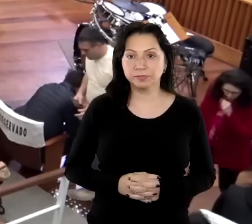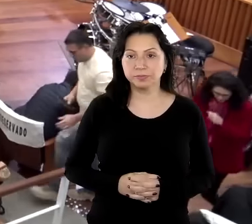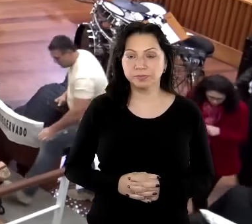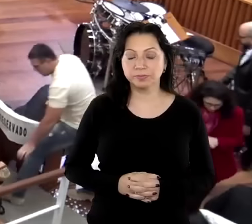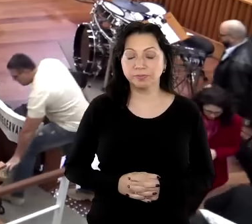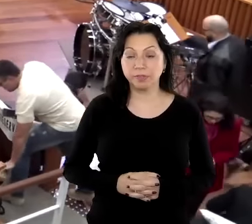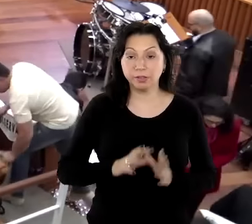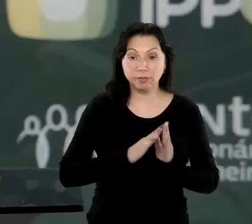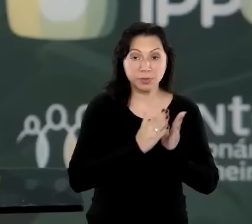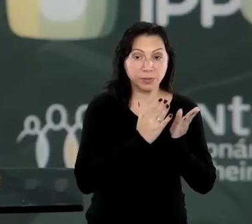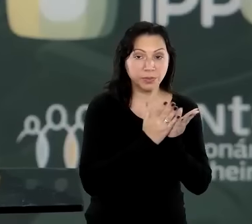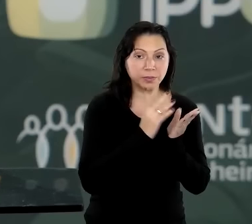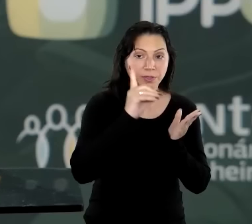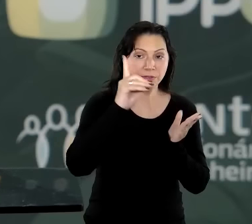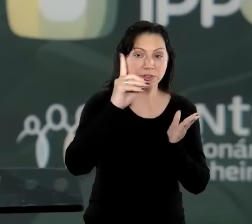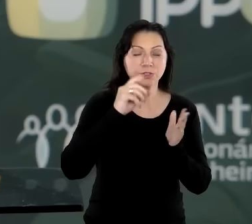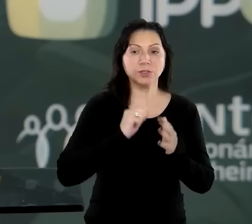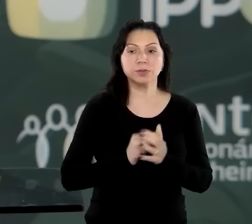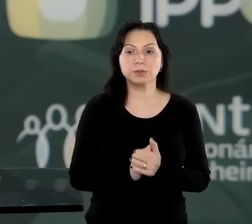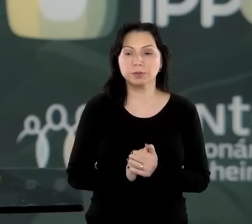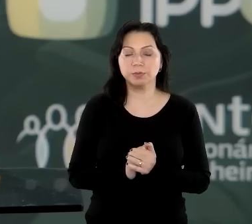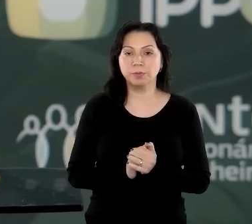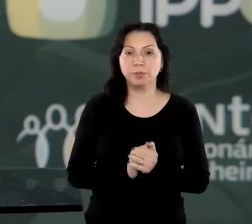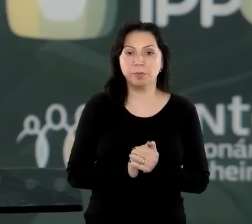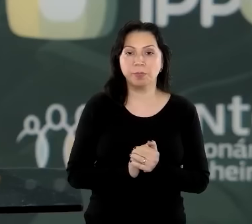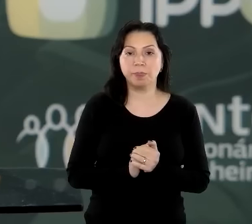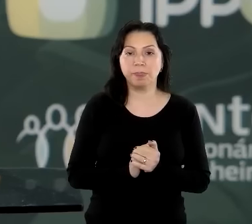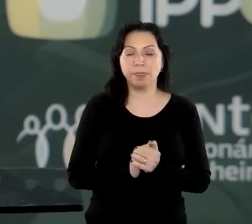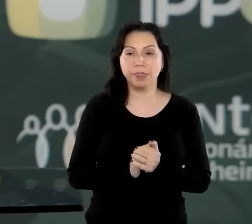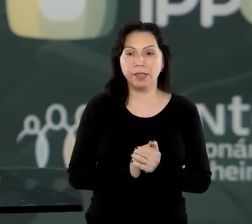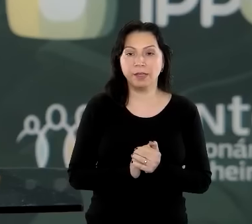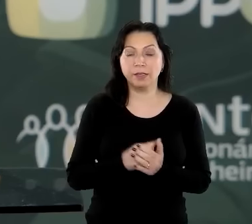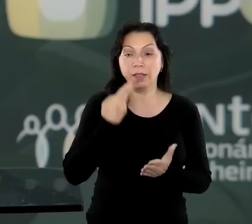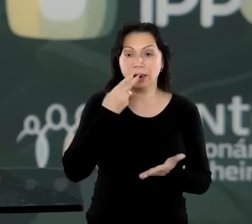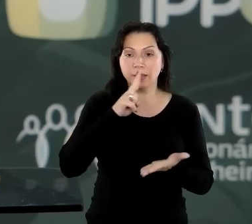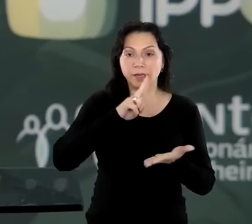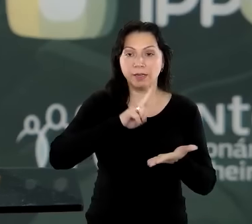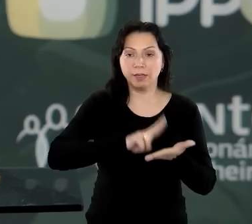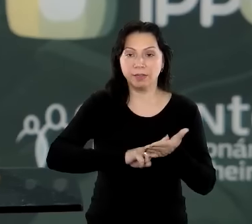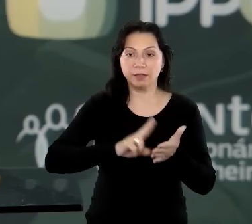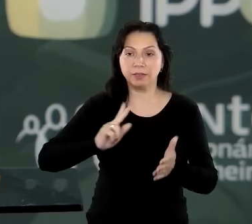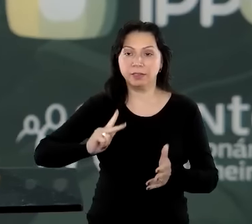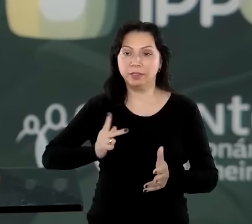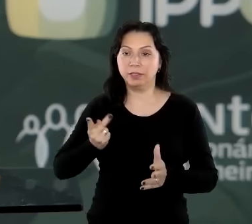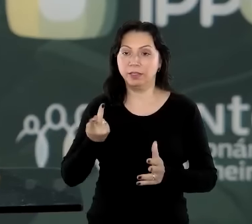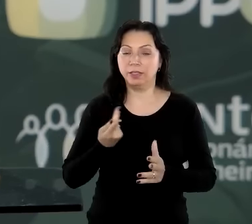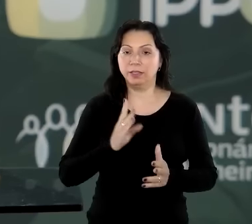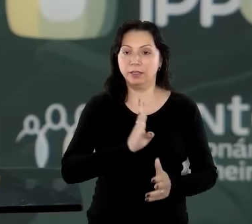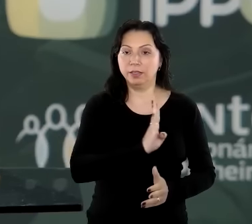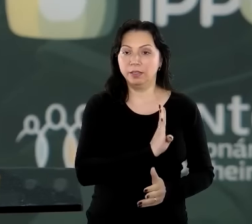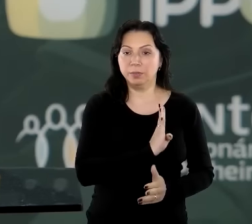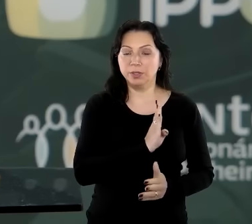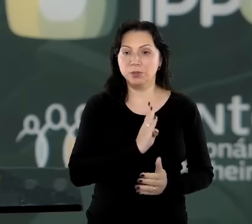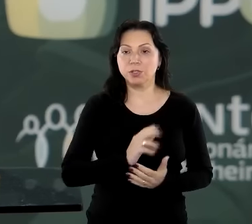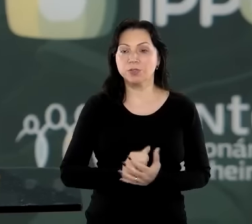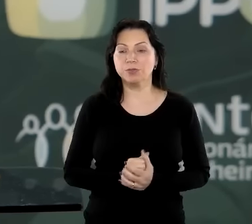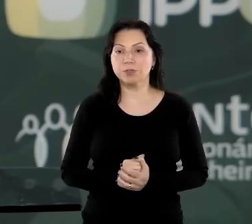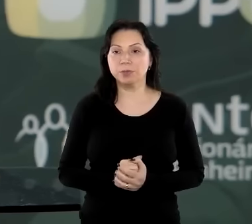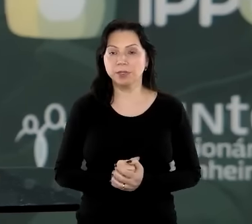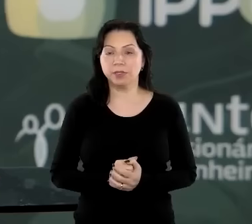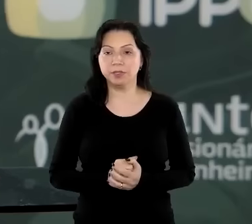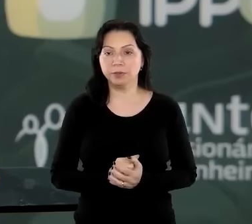Meus amados, nós vamos abrir a palavra de Deus na carta aos Hebreus. Carta aos